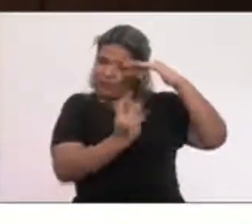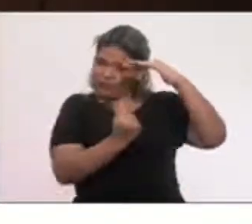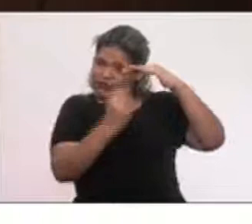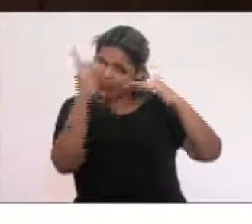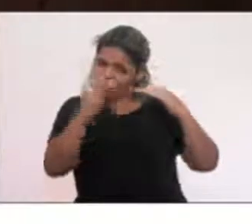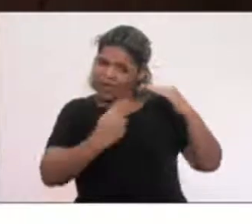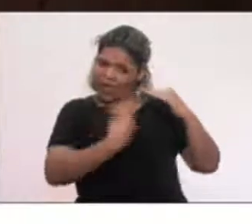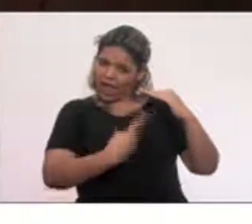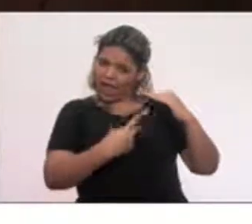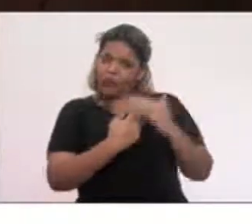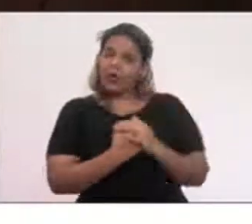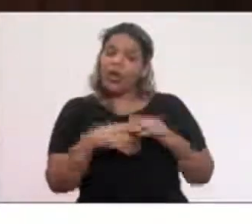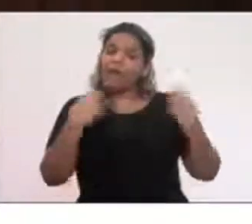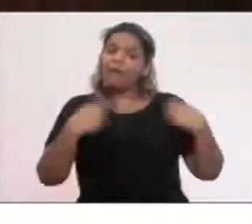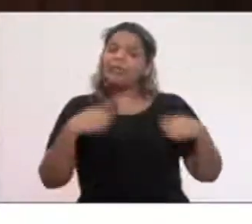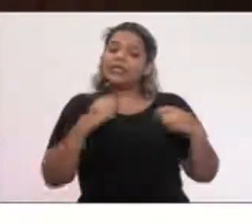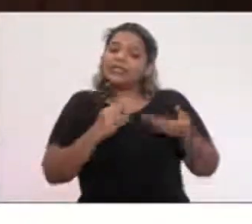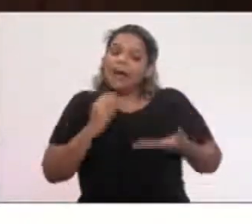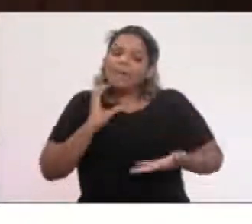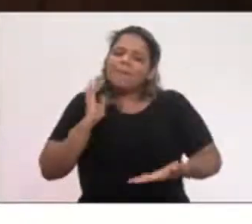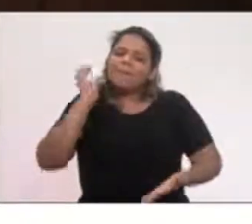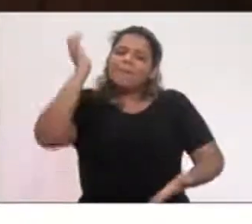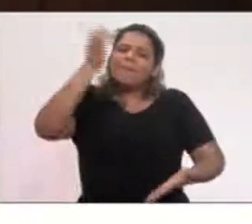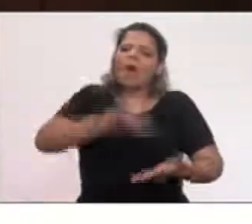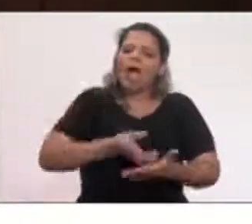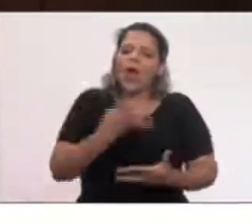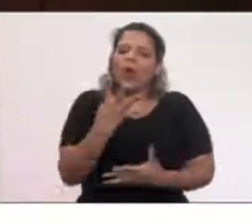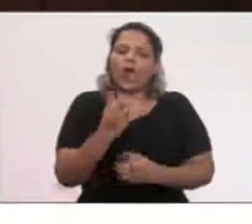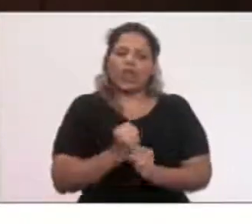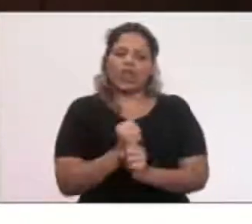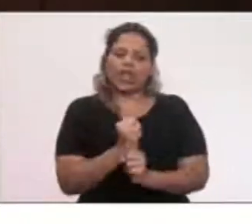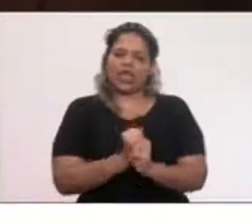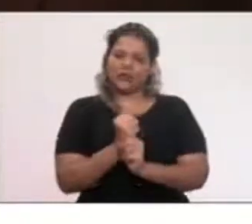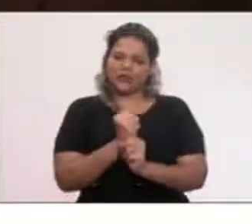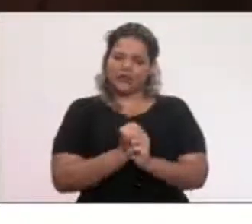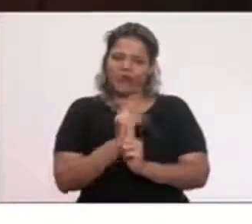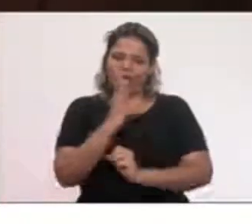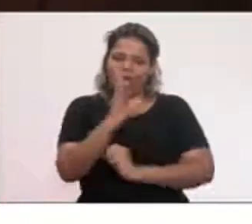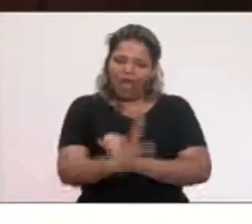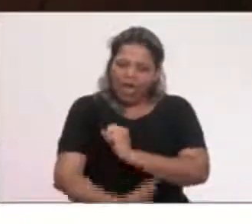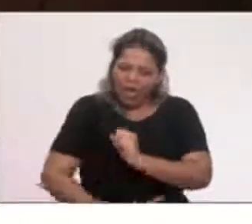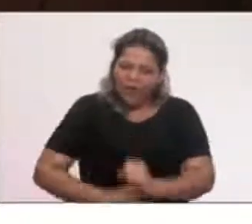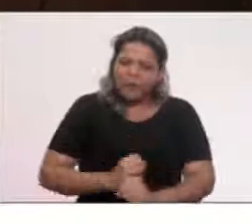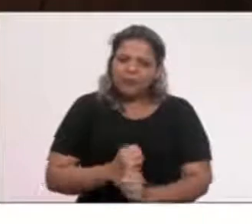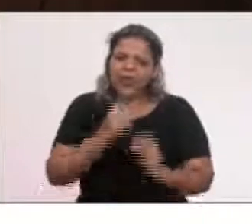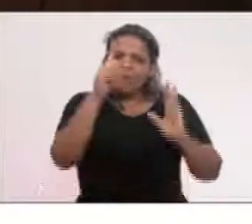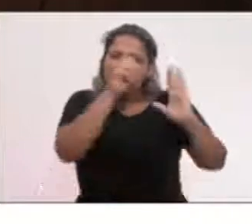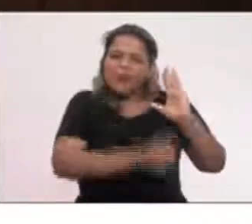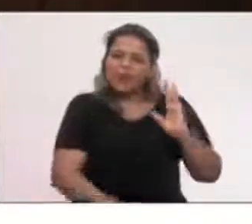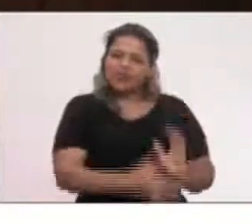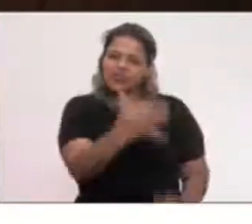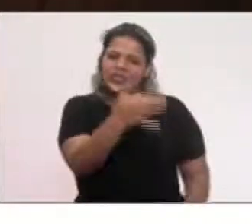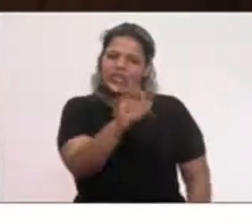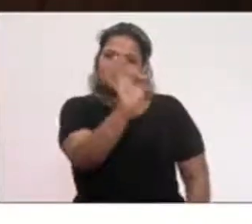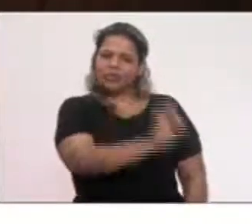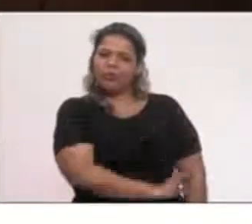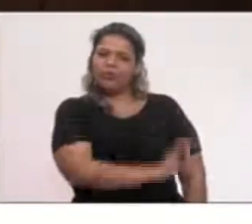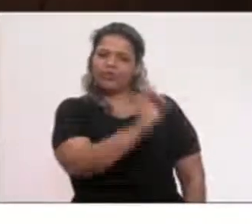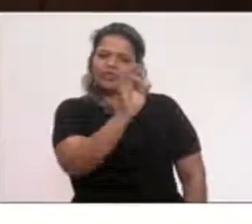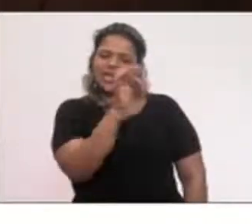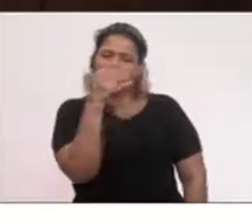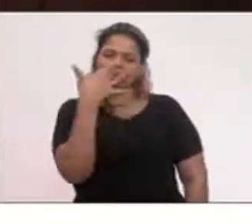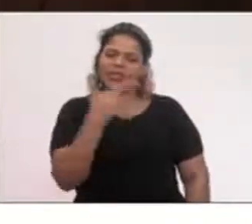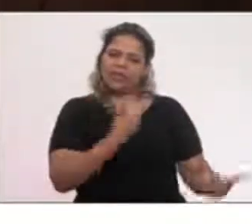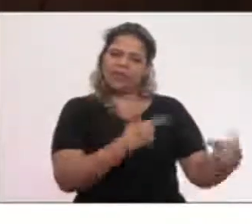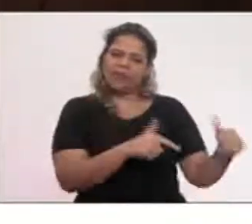direito, ele tem que contribuir com a Previdência por 40 anos. Menos de 10% dos trabalhadores